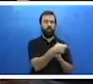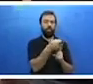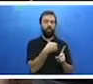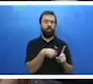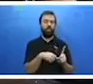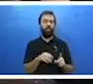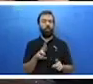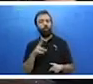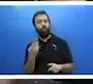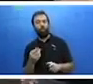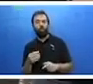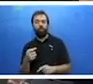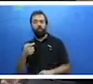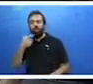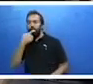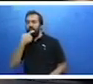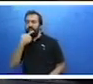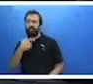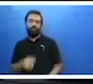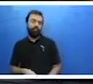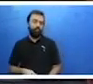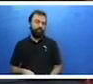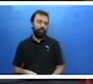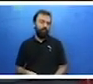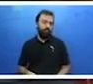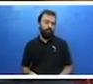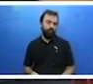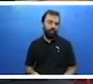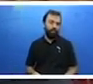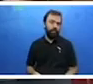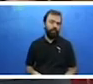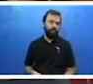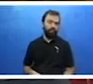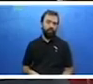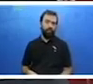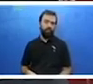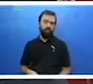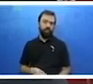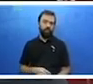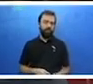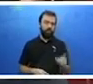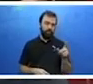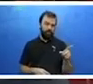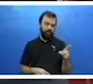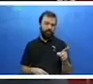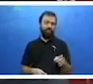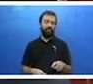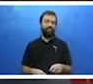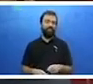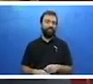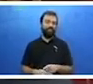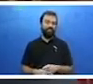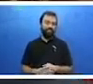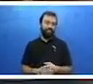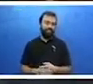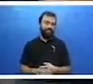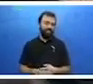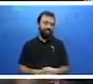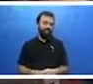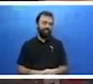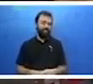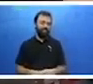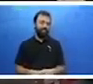falou maçã. E o Eduardo? Aí vai falar Eduardo, obrigada, tá? Professora Adriana